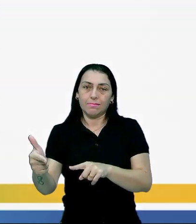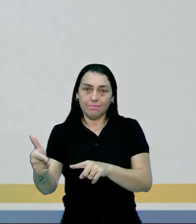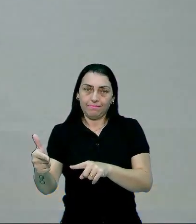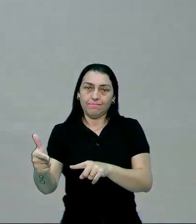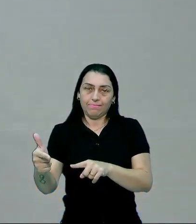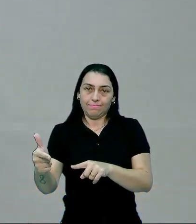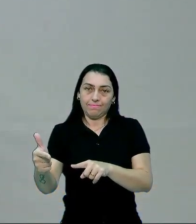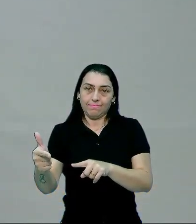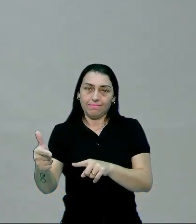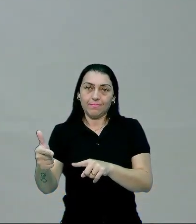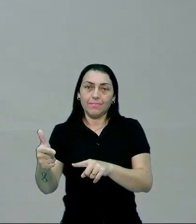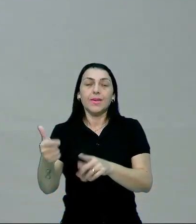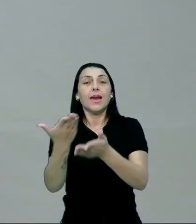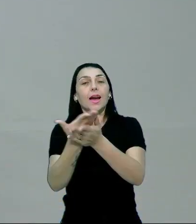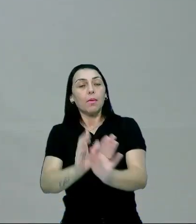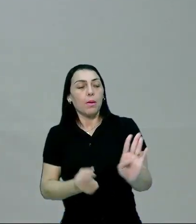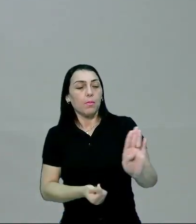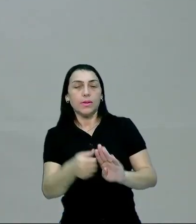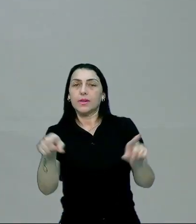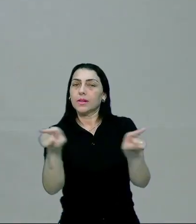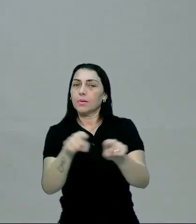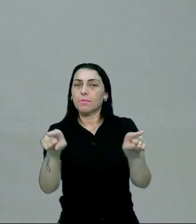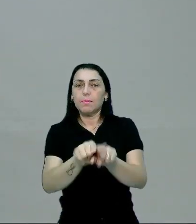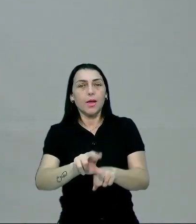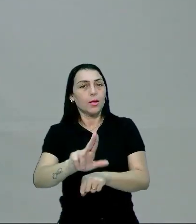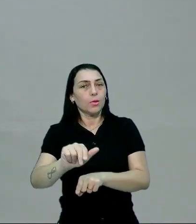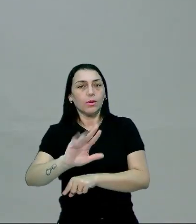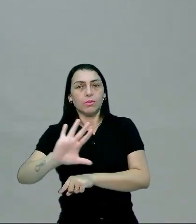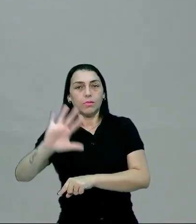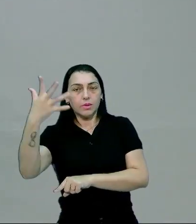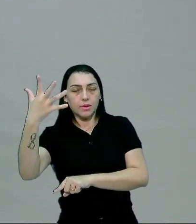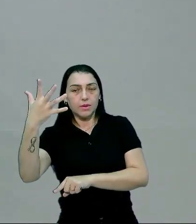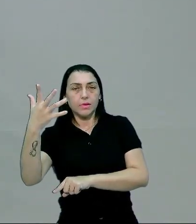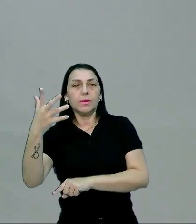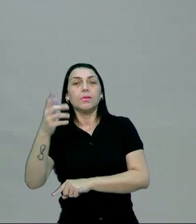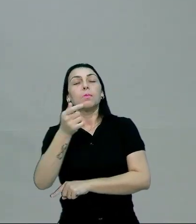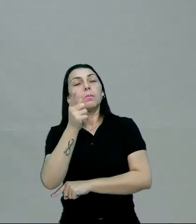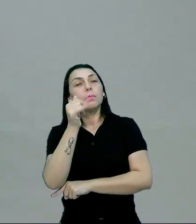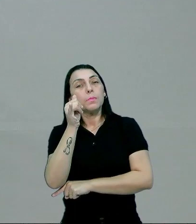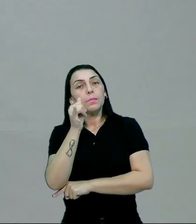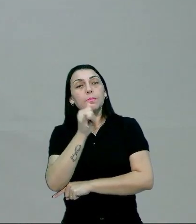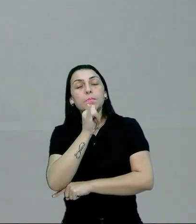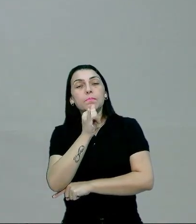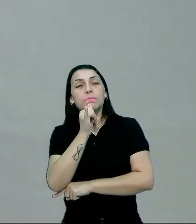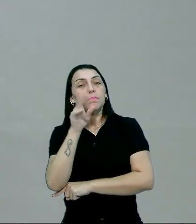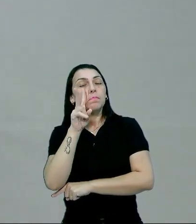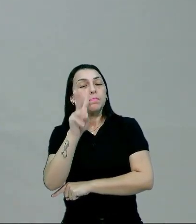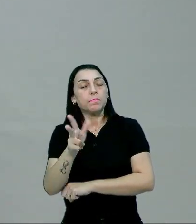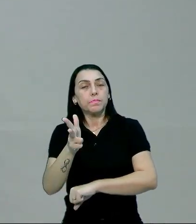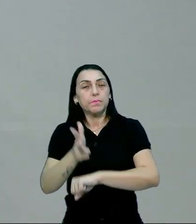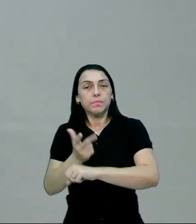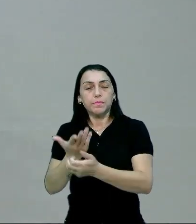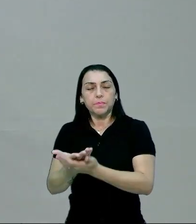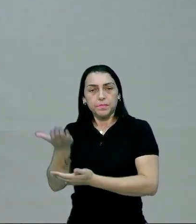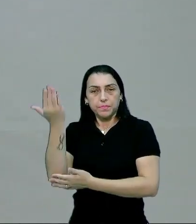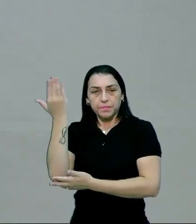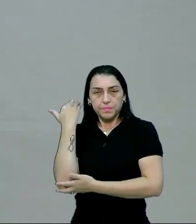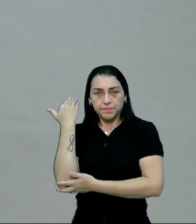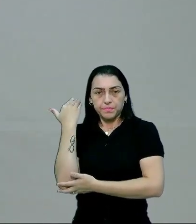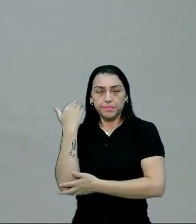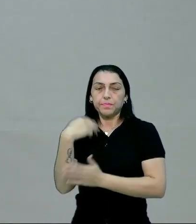inevitáveis. Então, prestem bem atenção. Conforme nós vimos numa videoaula anterior,